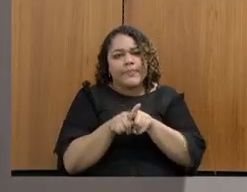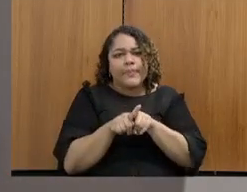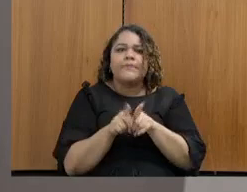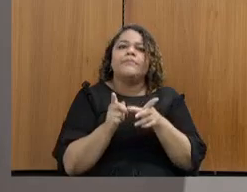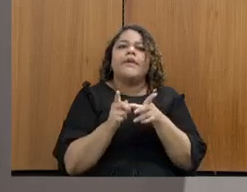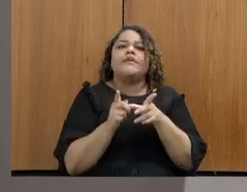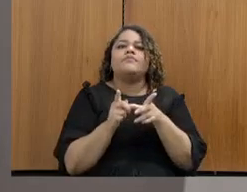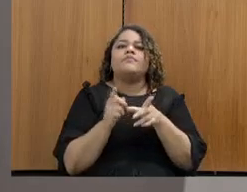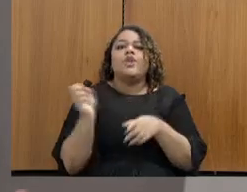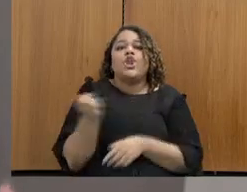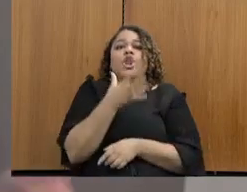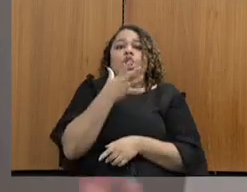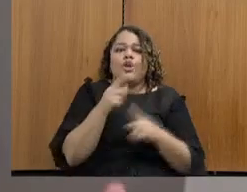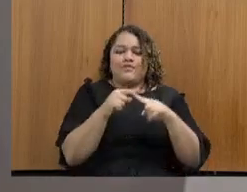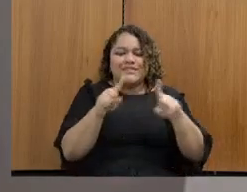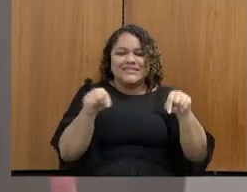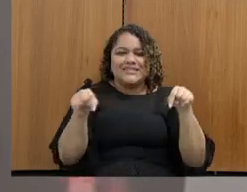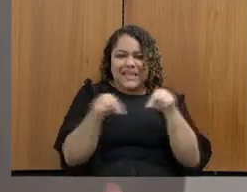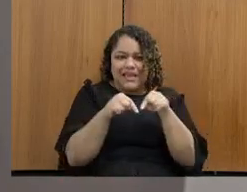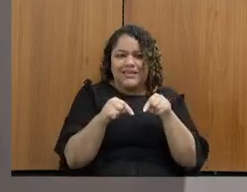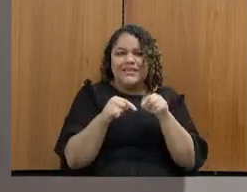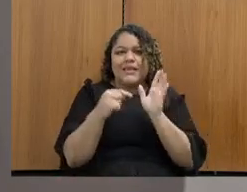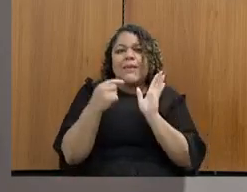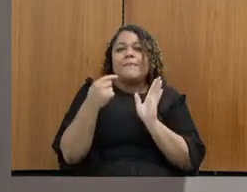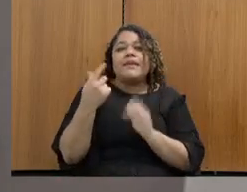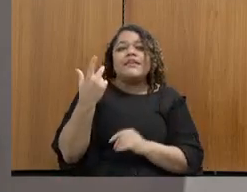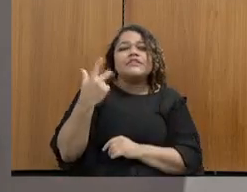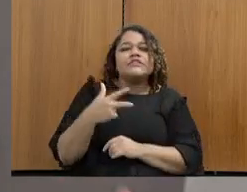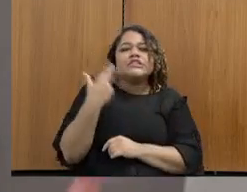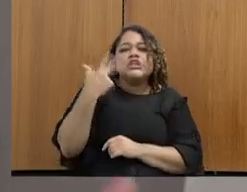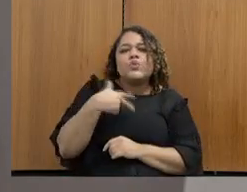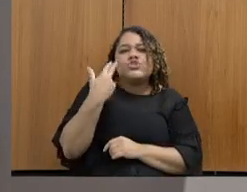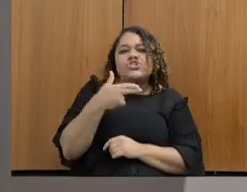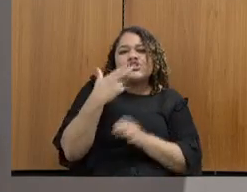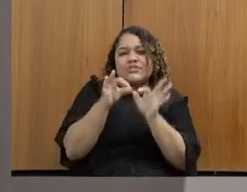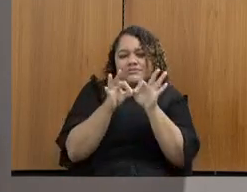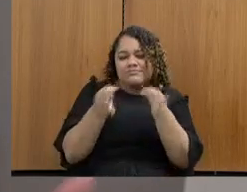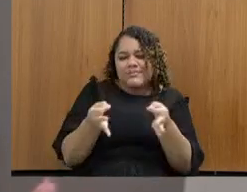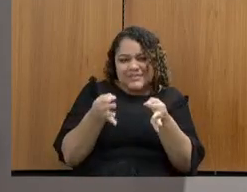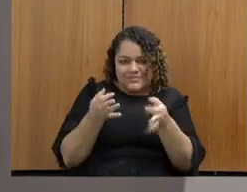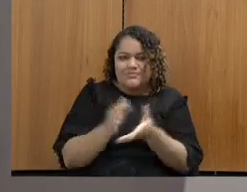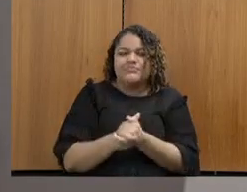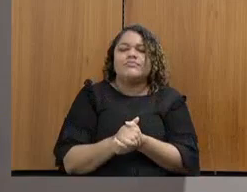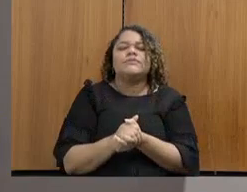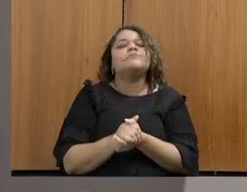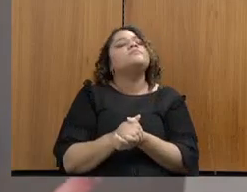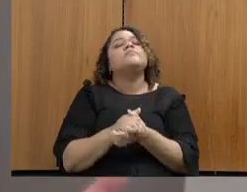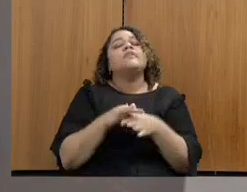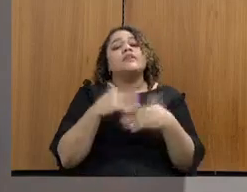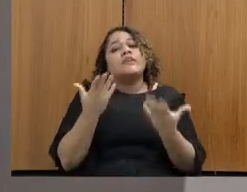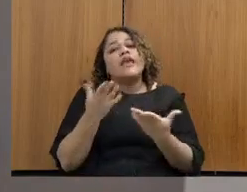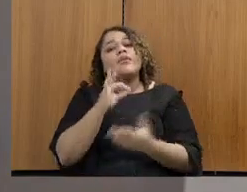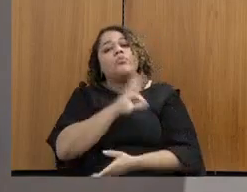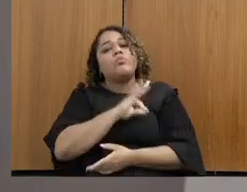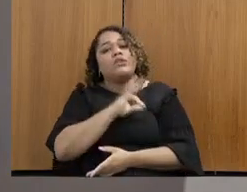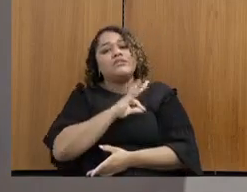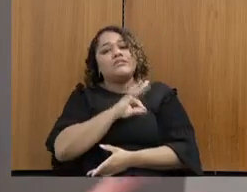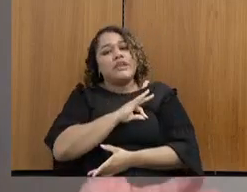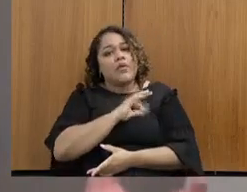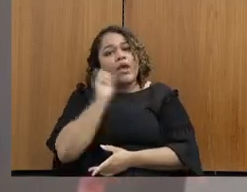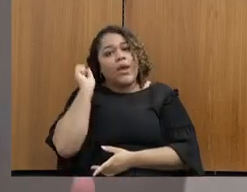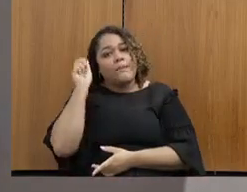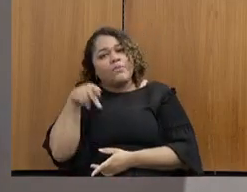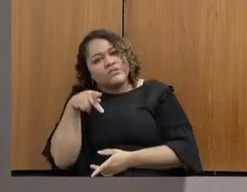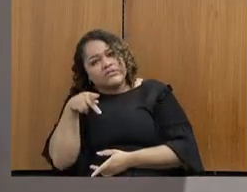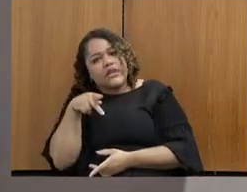cirurgias né Para que o atendimento tanto ao servidor policial ativo e inativo e seus dependentes e também